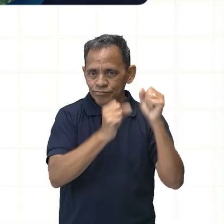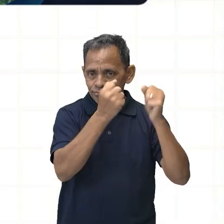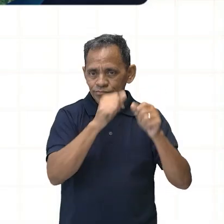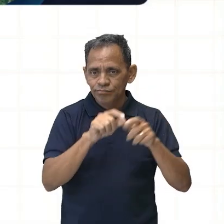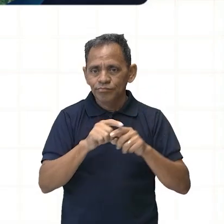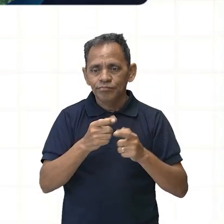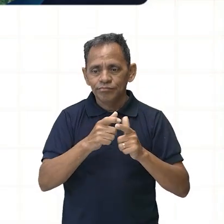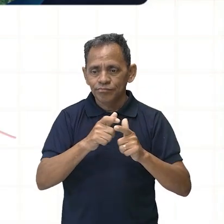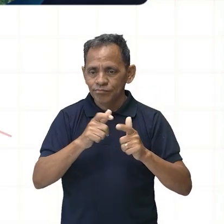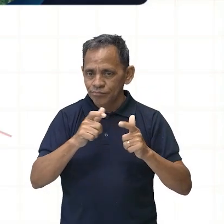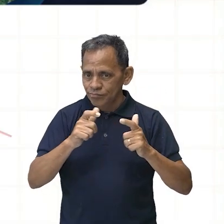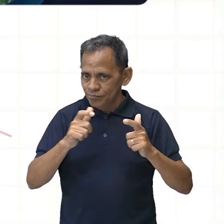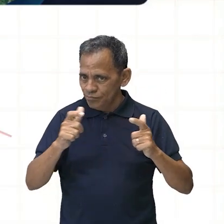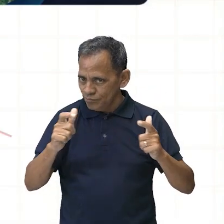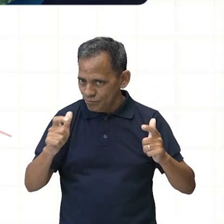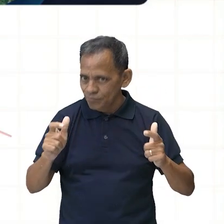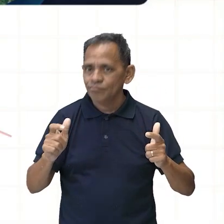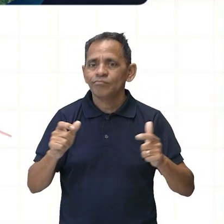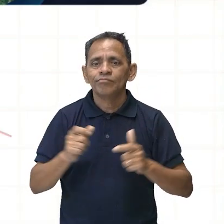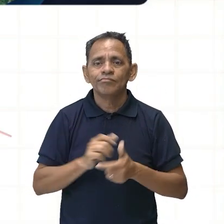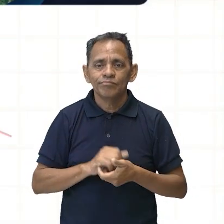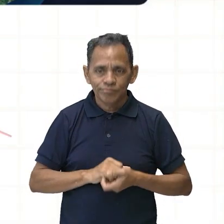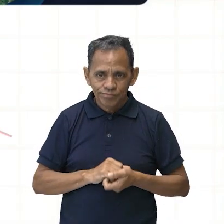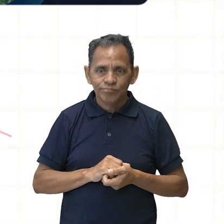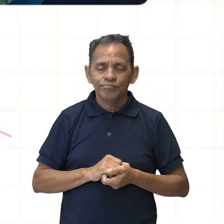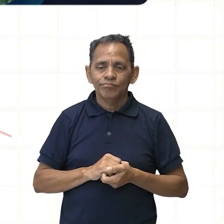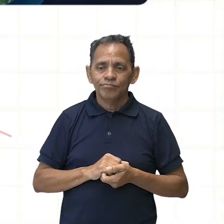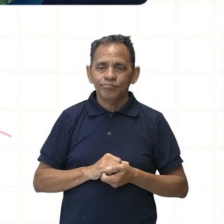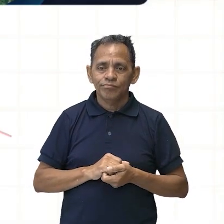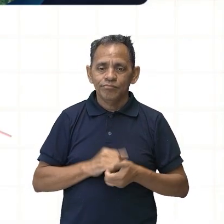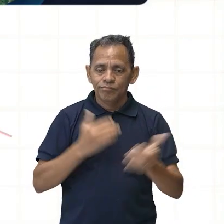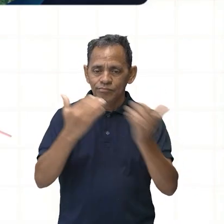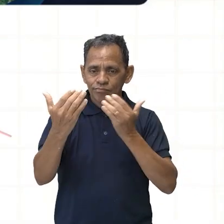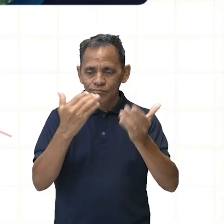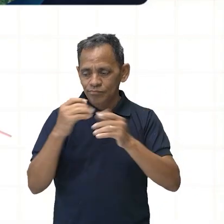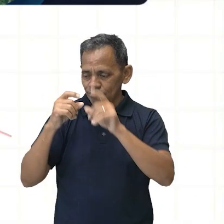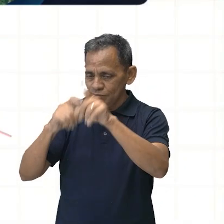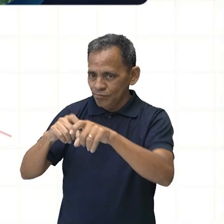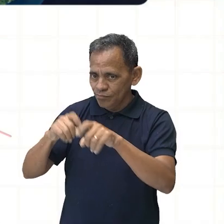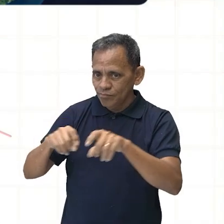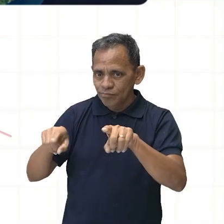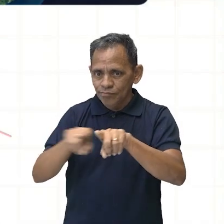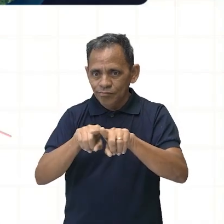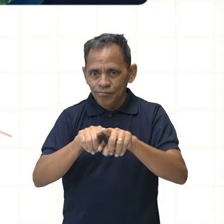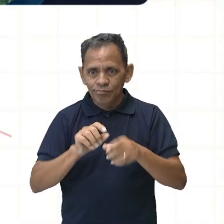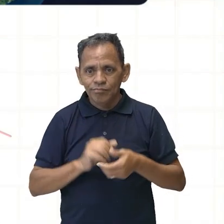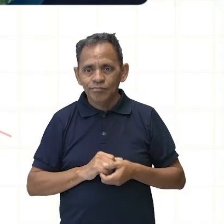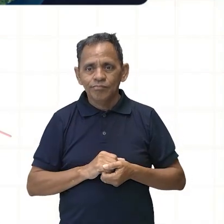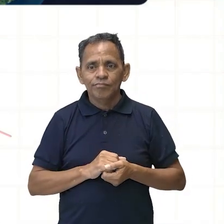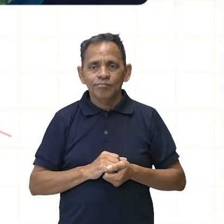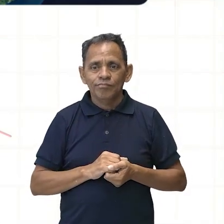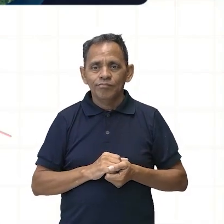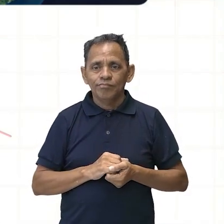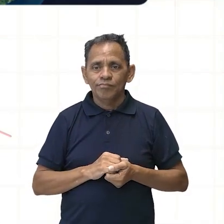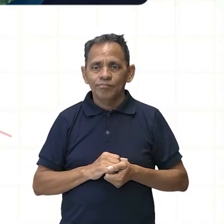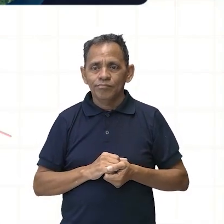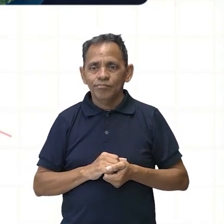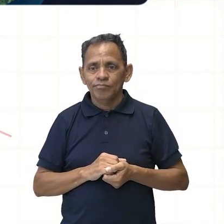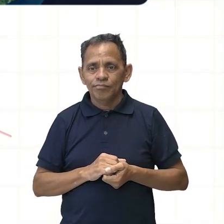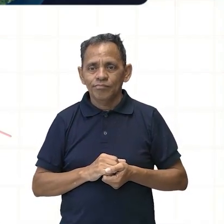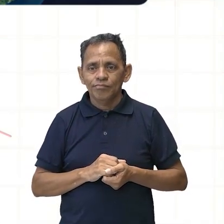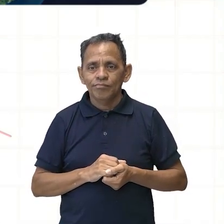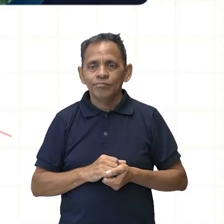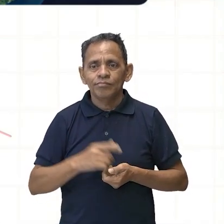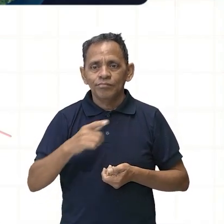um ritmo maior que a população rural. Então, a população da cidade foi crescendo em um ritmo maior do que a população rural, e isso